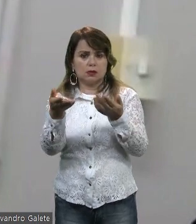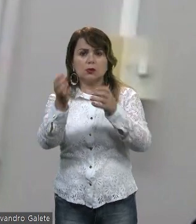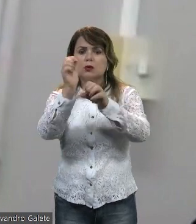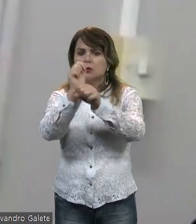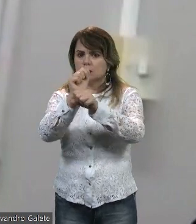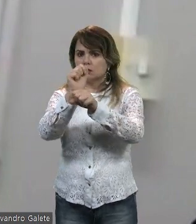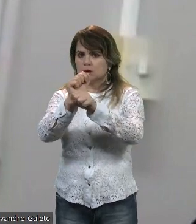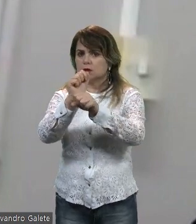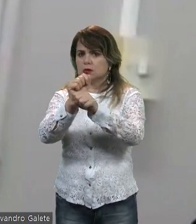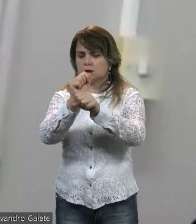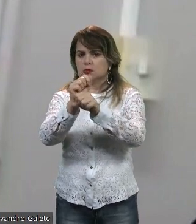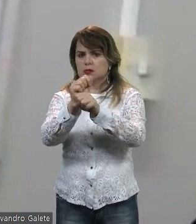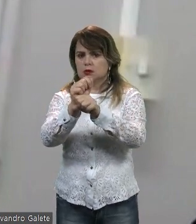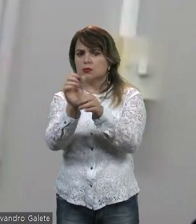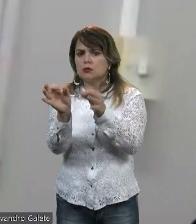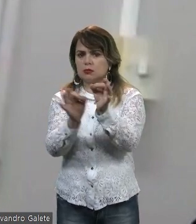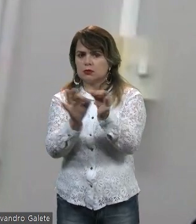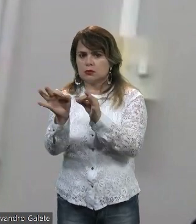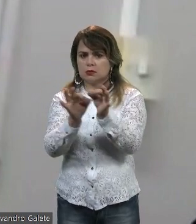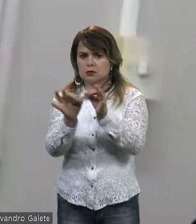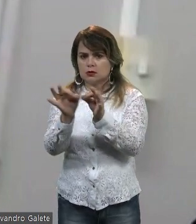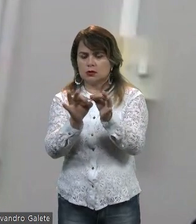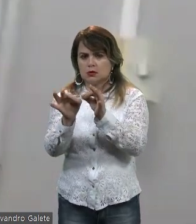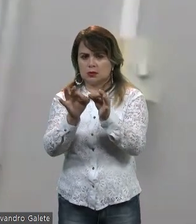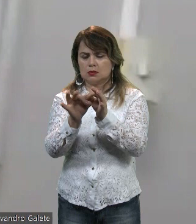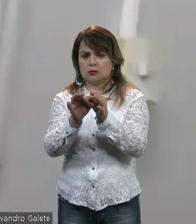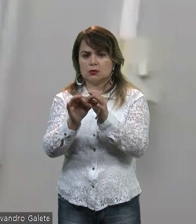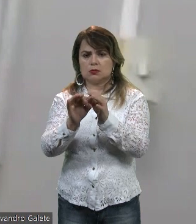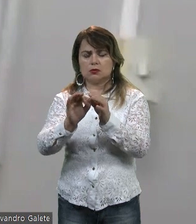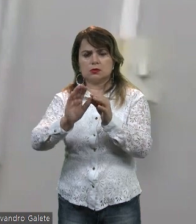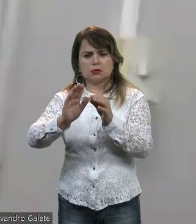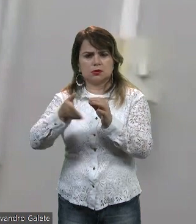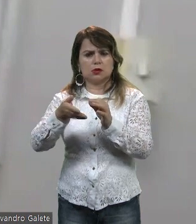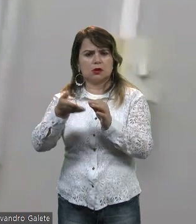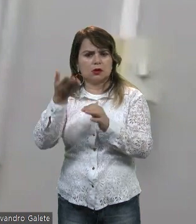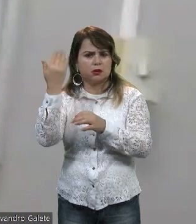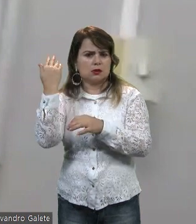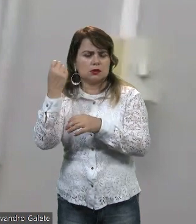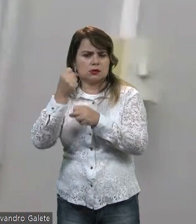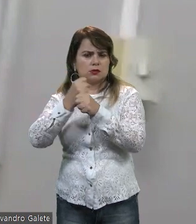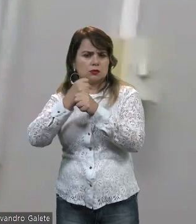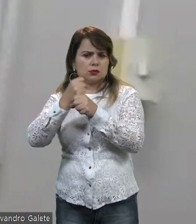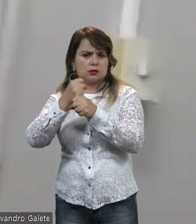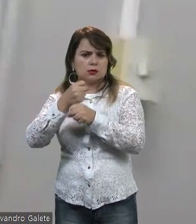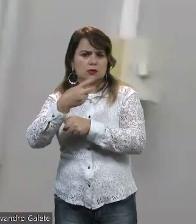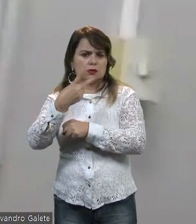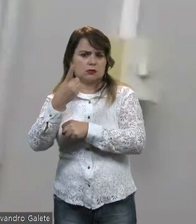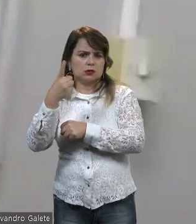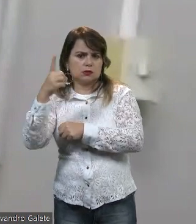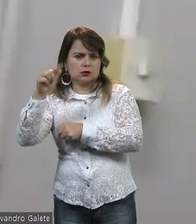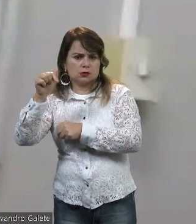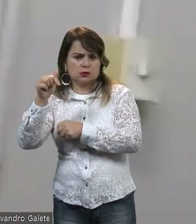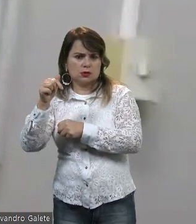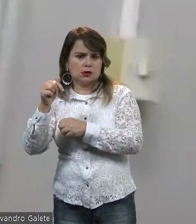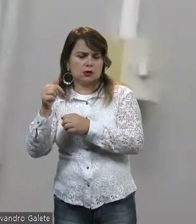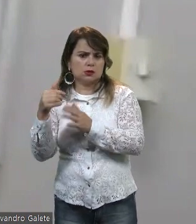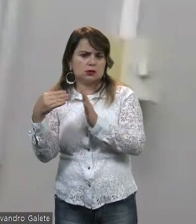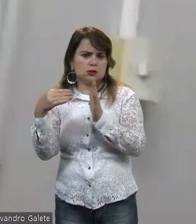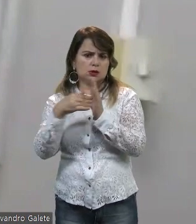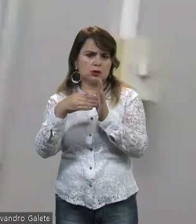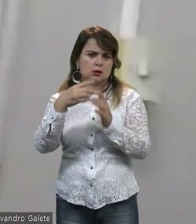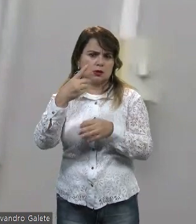mesmo nessa crise aí, esse projeto que desde 2017 para 2018, a gente vem iluminar essa pista de